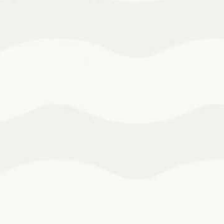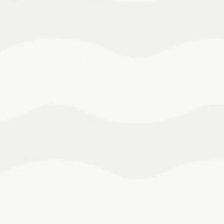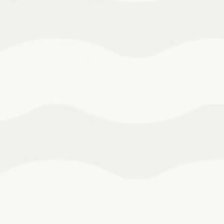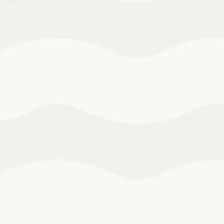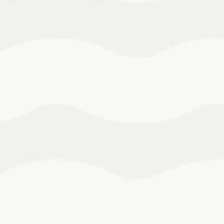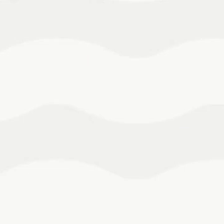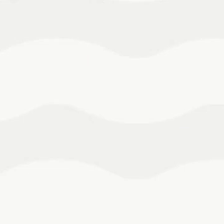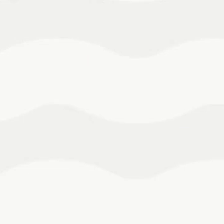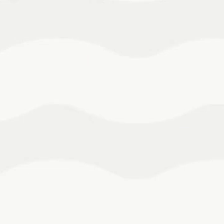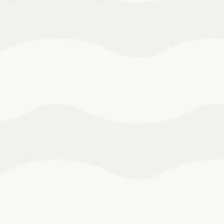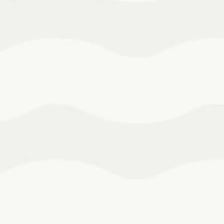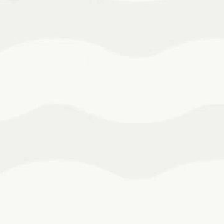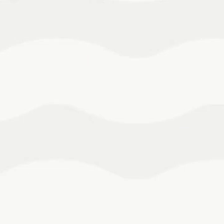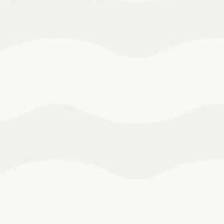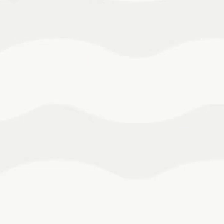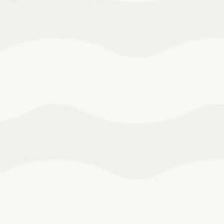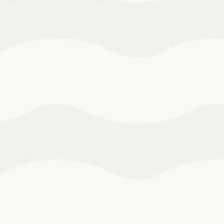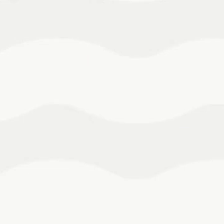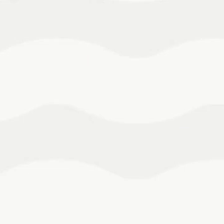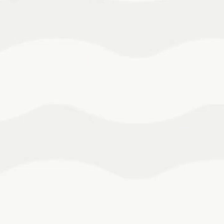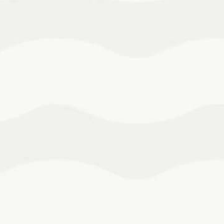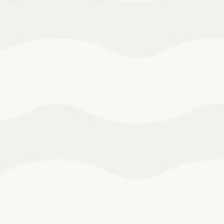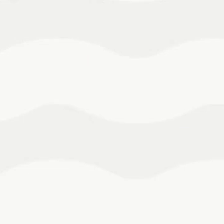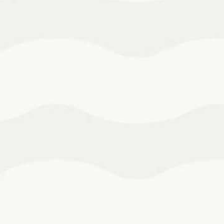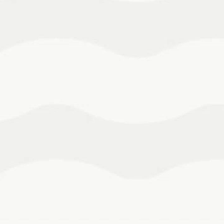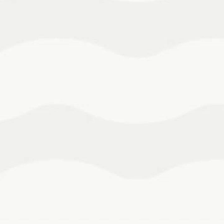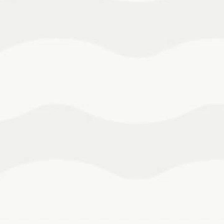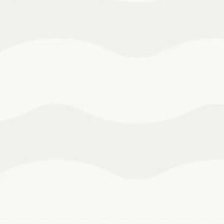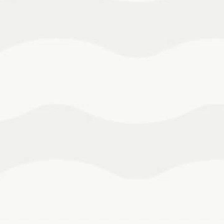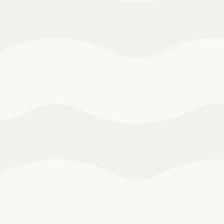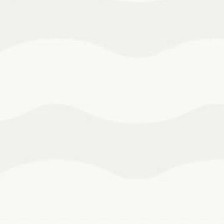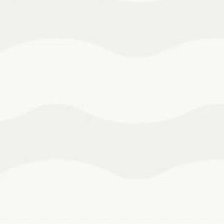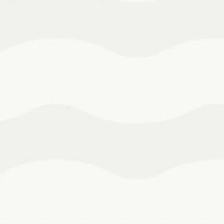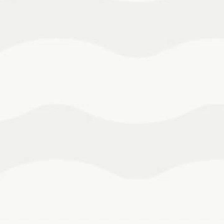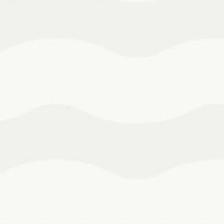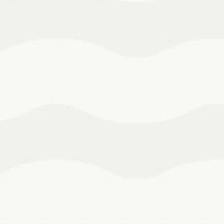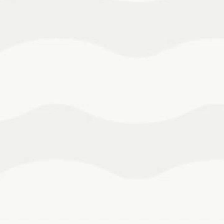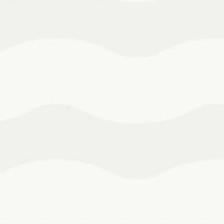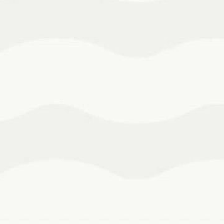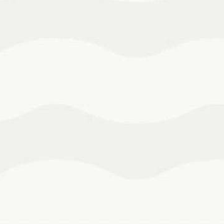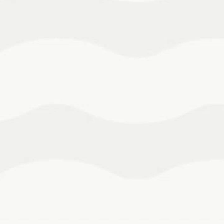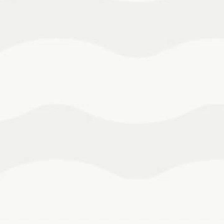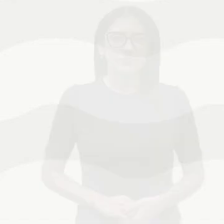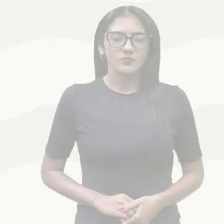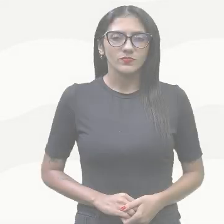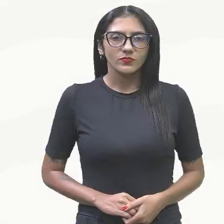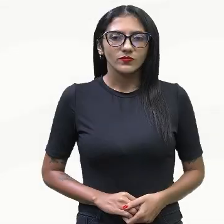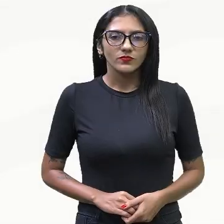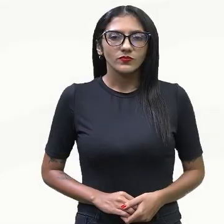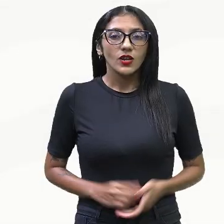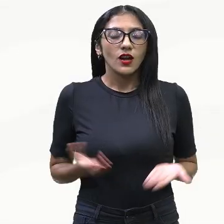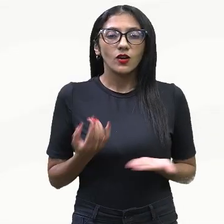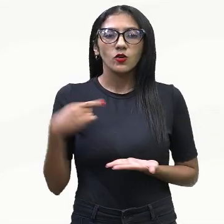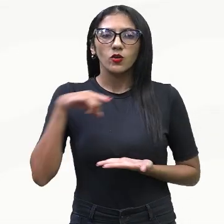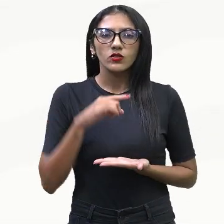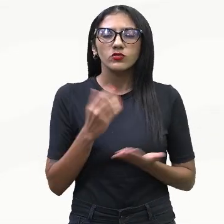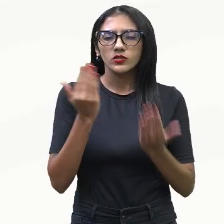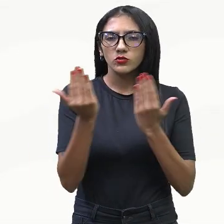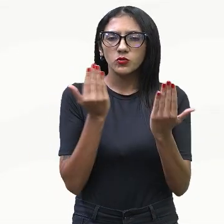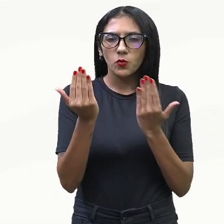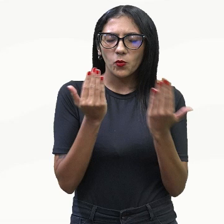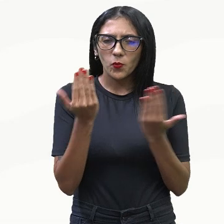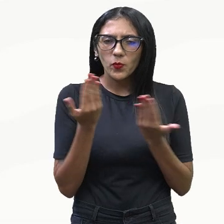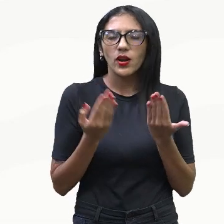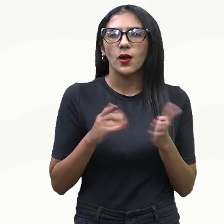as diferenças existentes entre as pessoas e a necessidade de todas